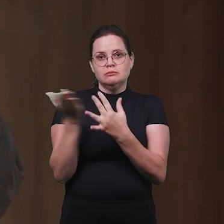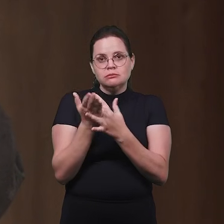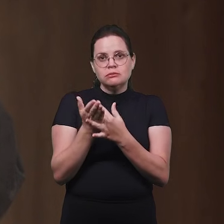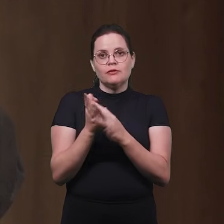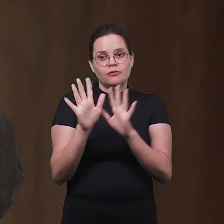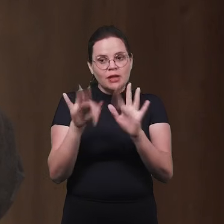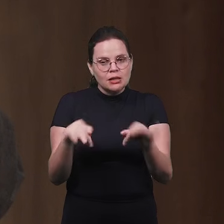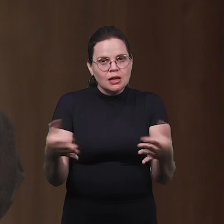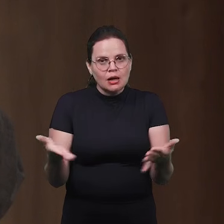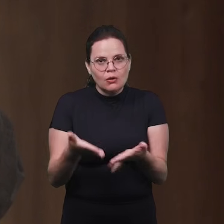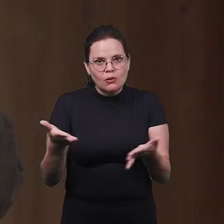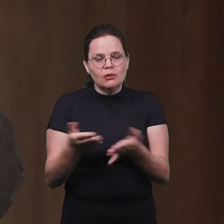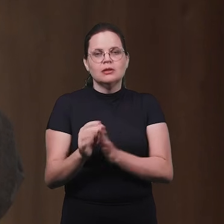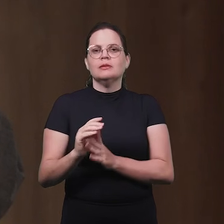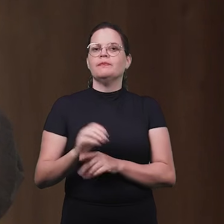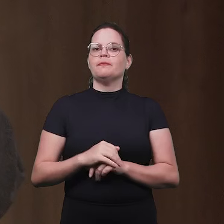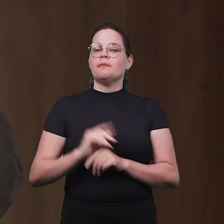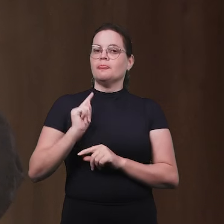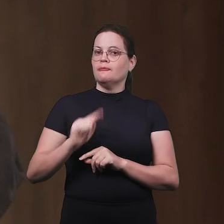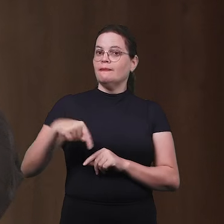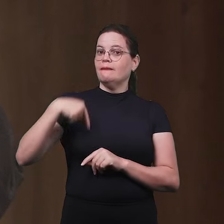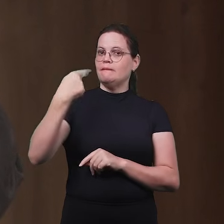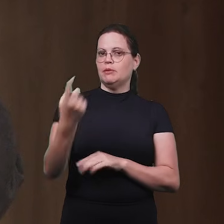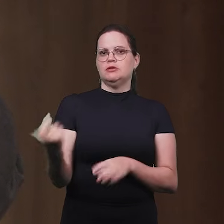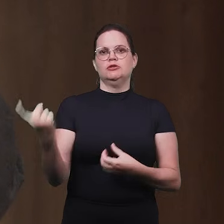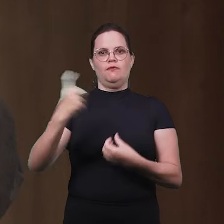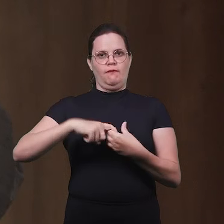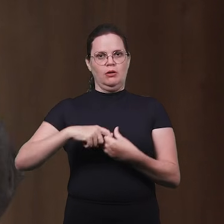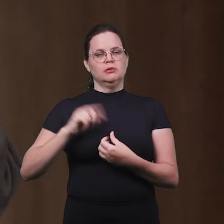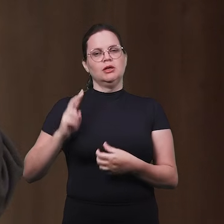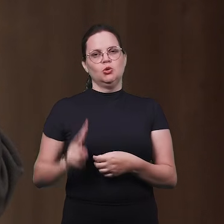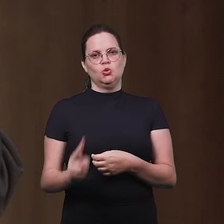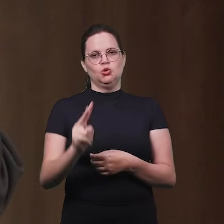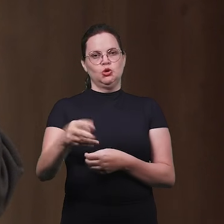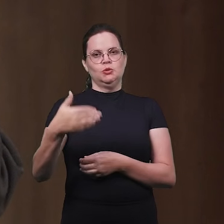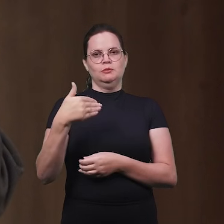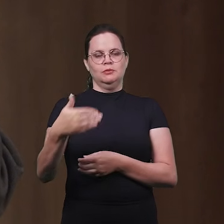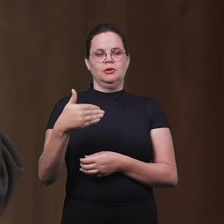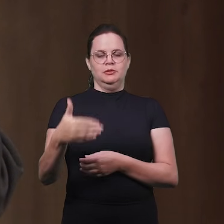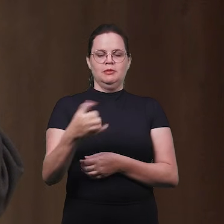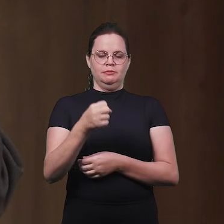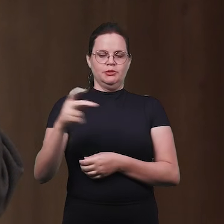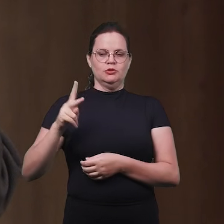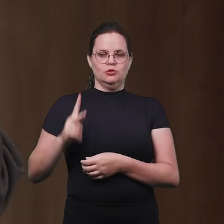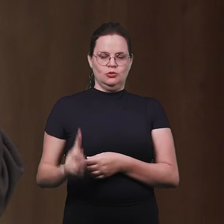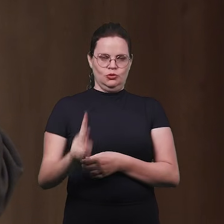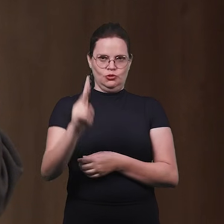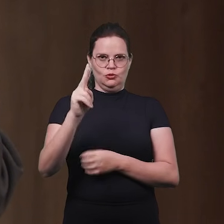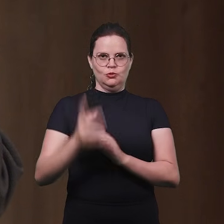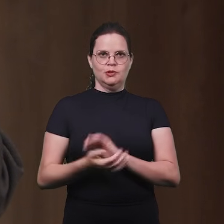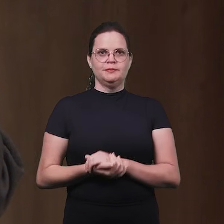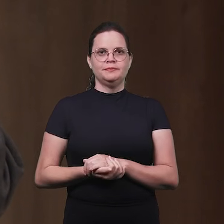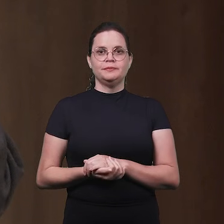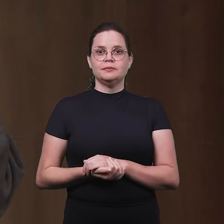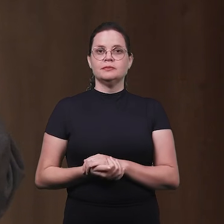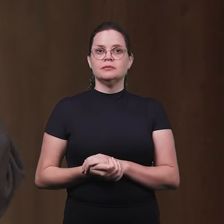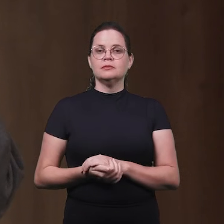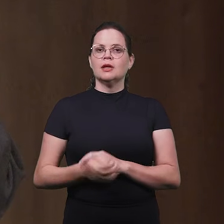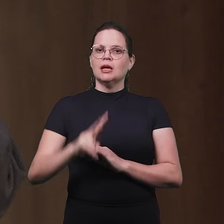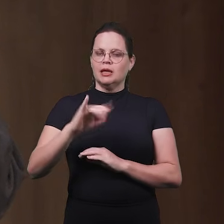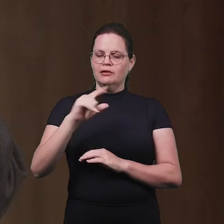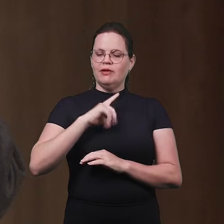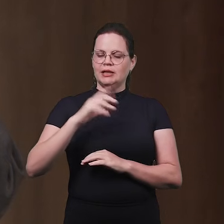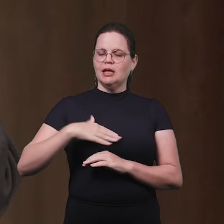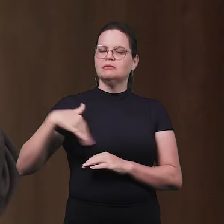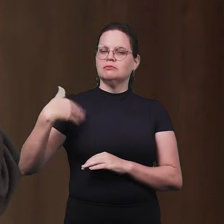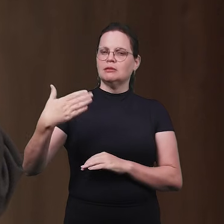ou finalizar esse episódio e daremos continuidade no próximo episódio. E